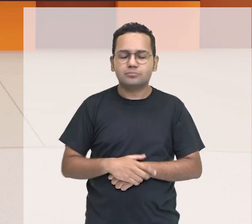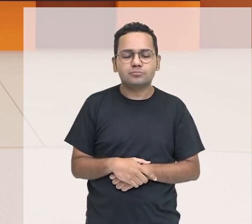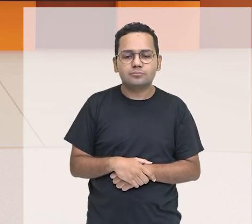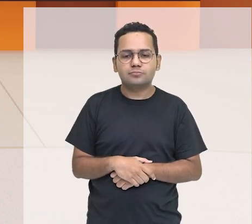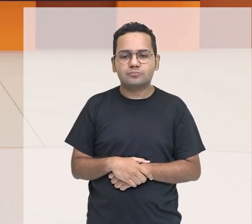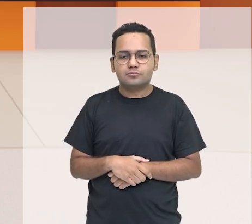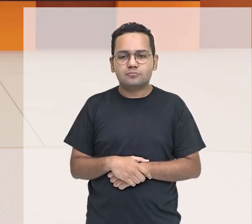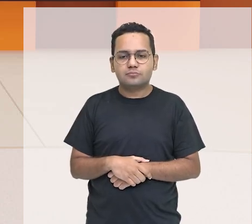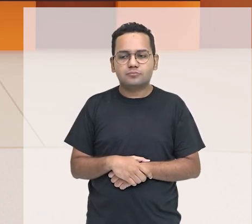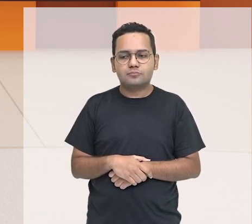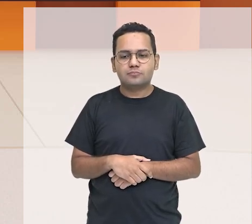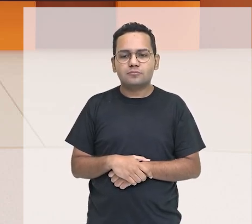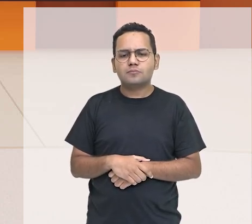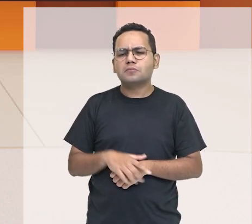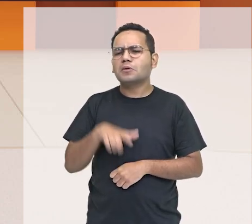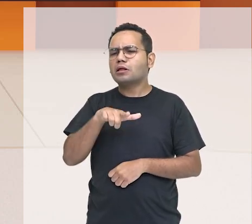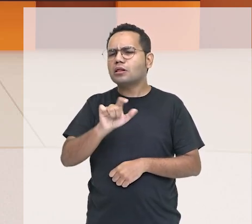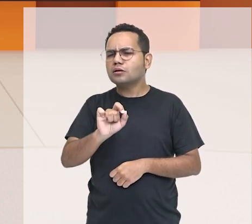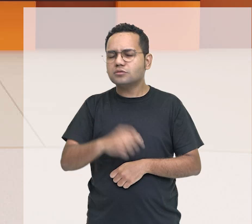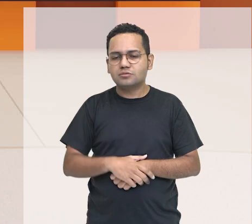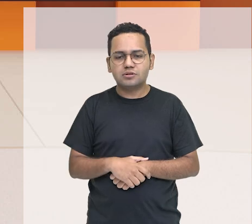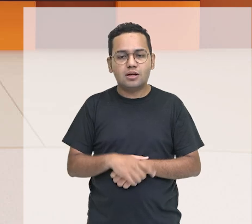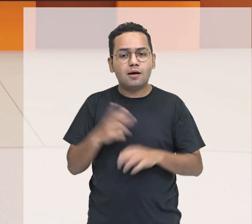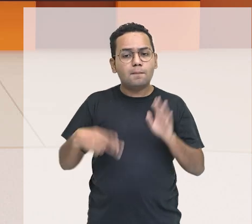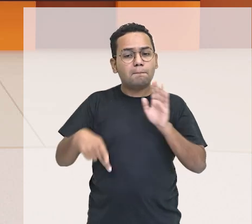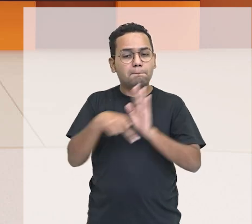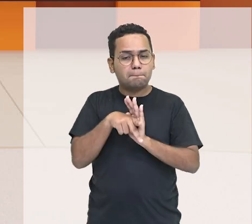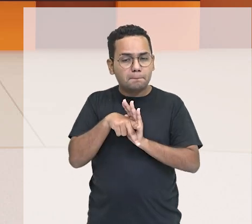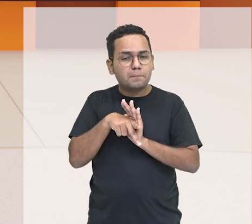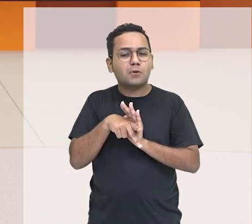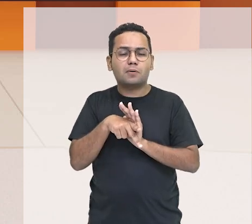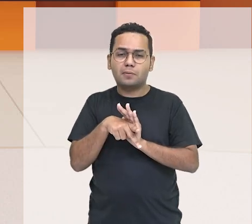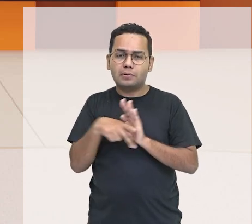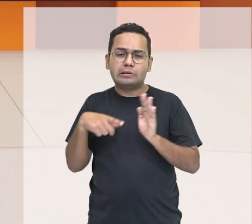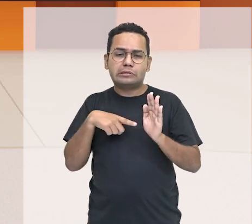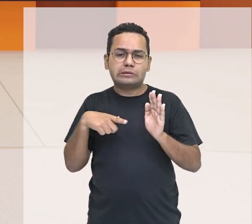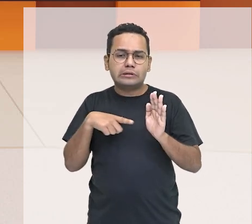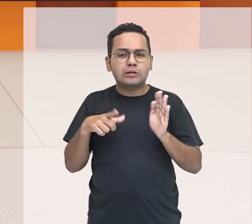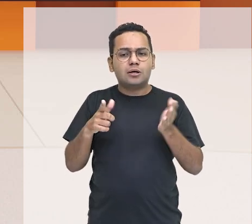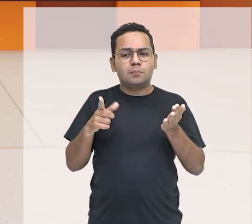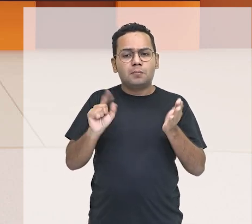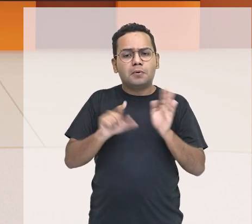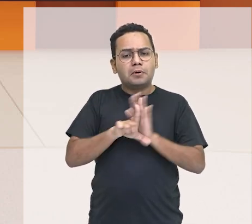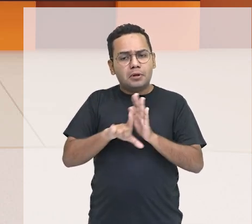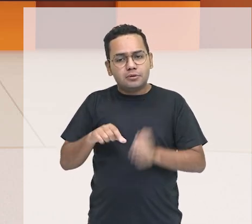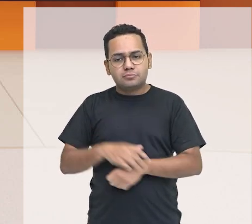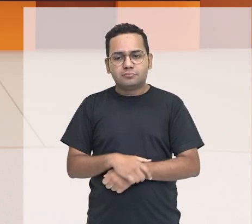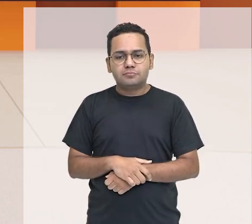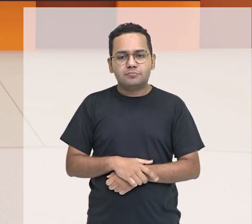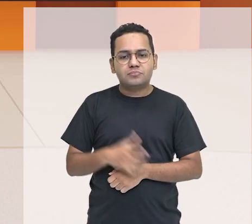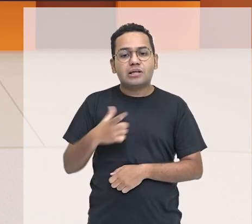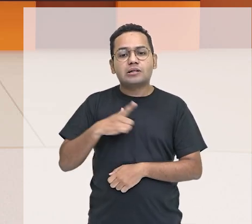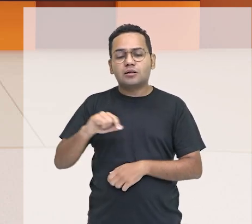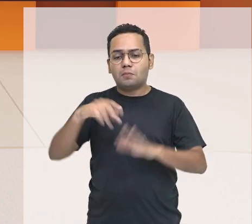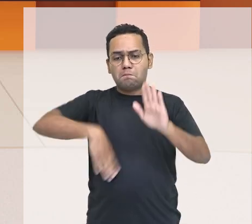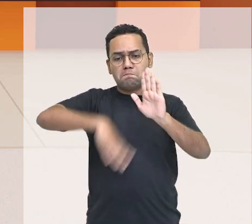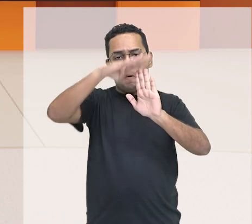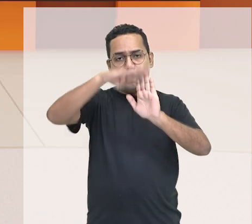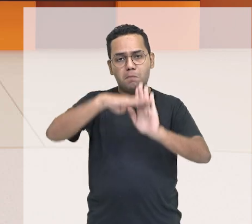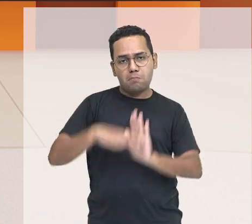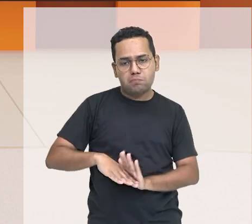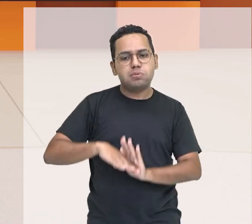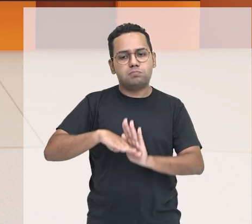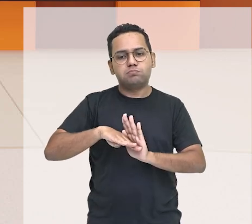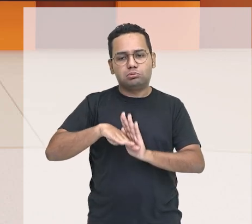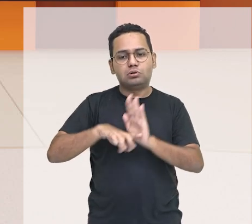se dá por intermédio das leis, ou seja, fundamentada em normas e regras que